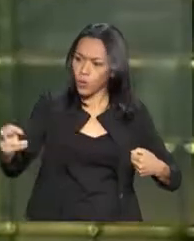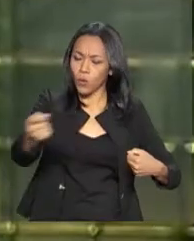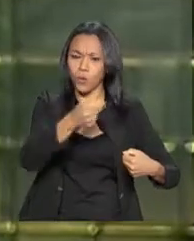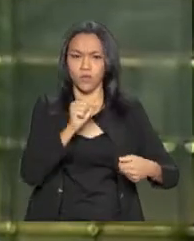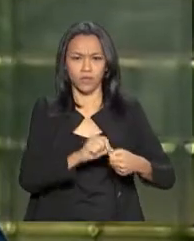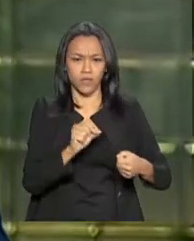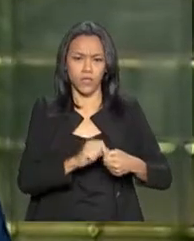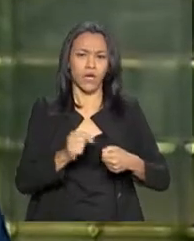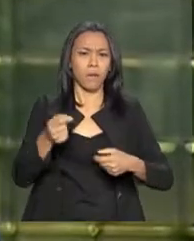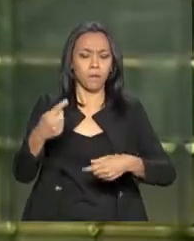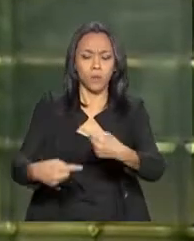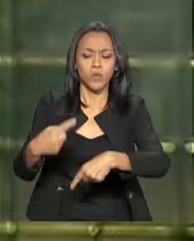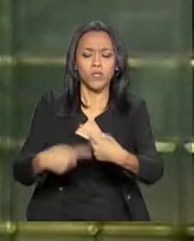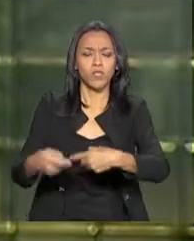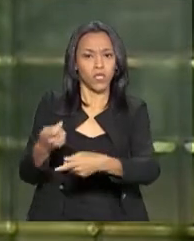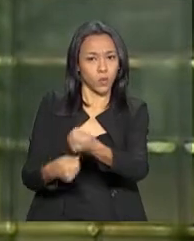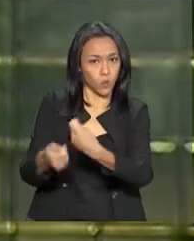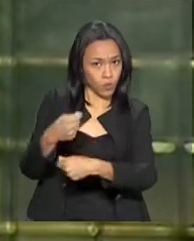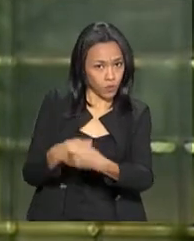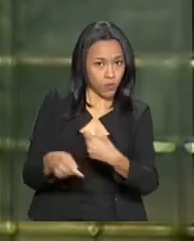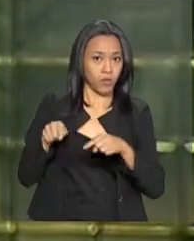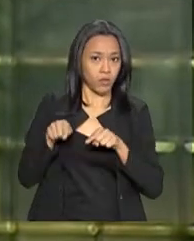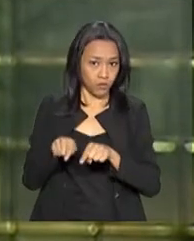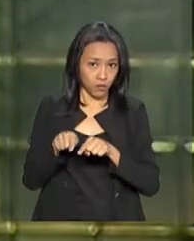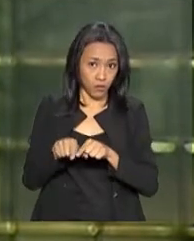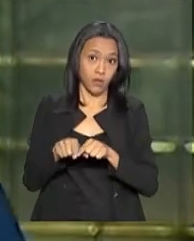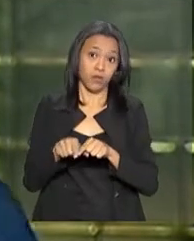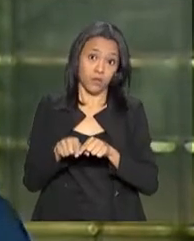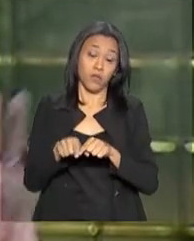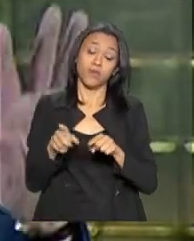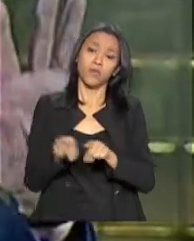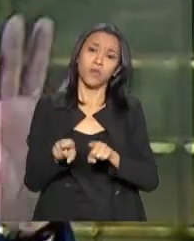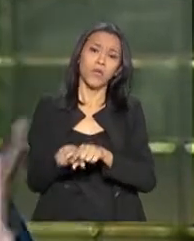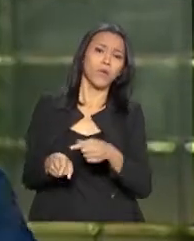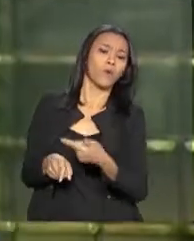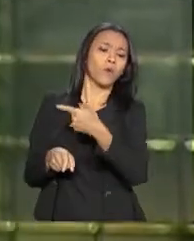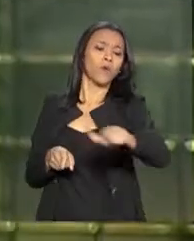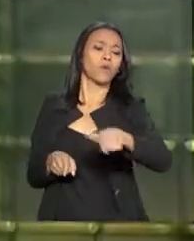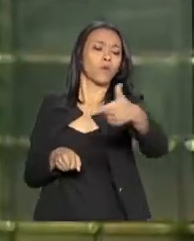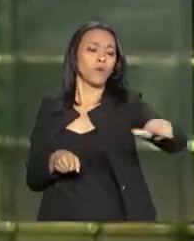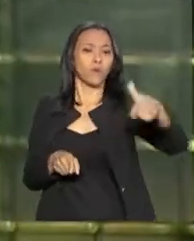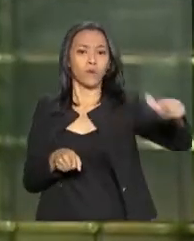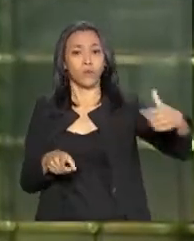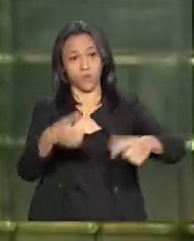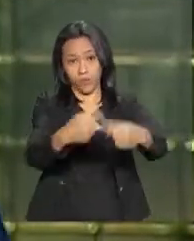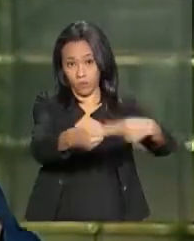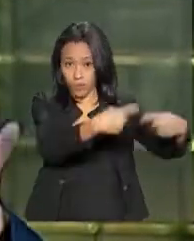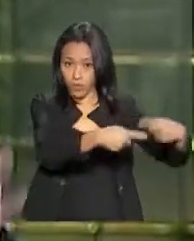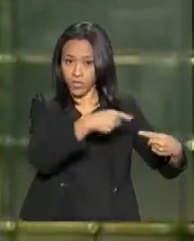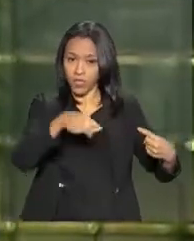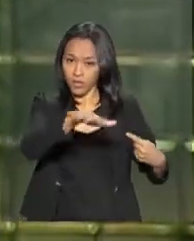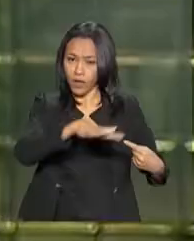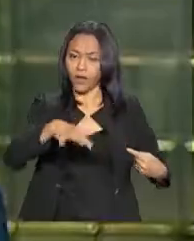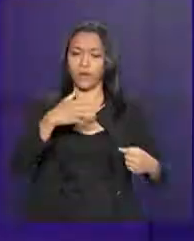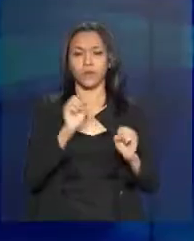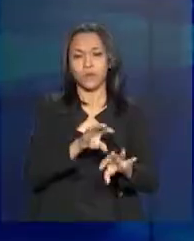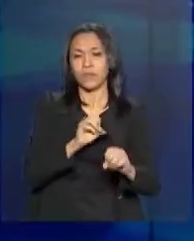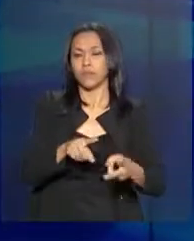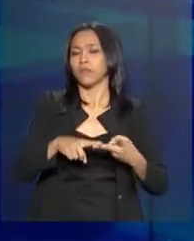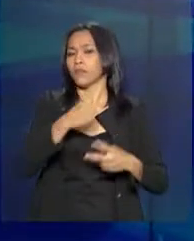política econômica que prevaleceu no país além de outras políticas de natureza ambiental educacional